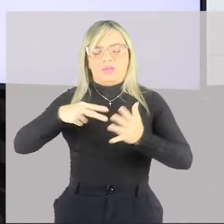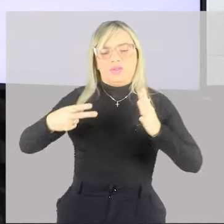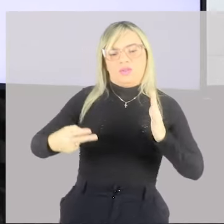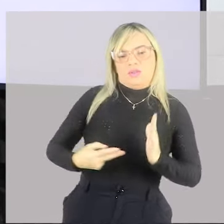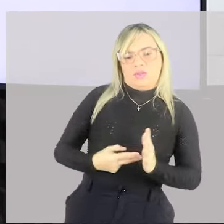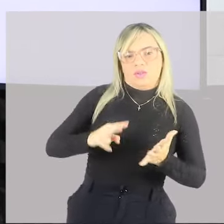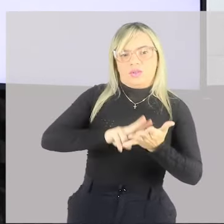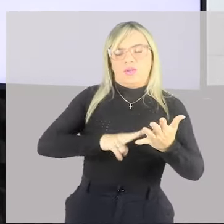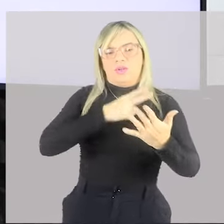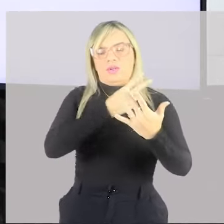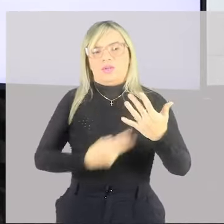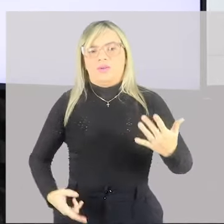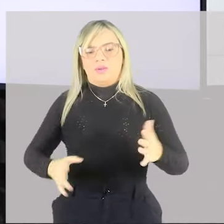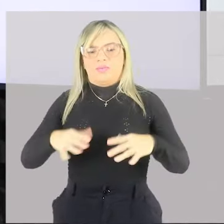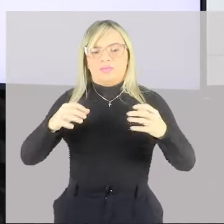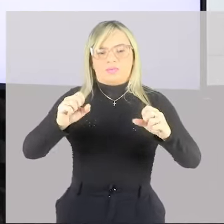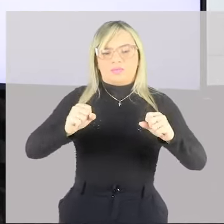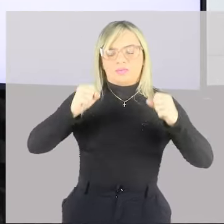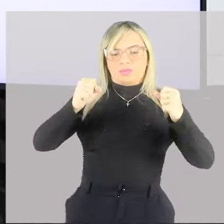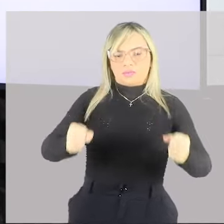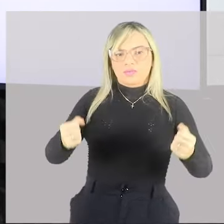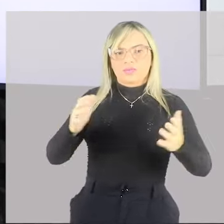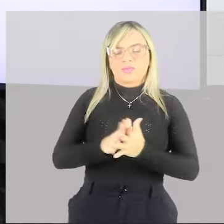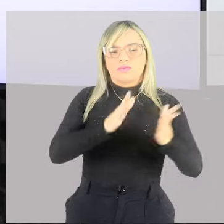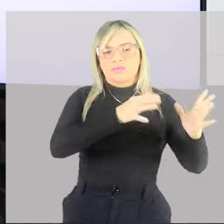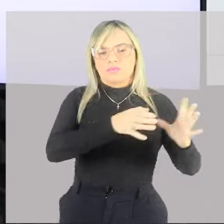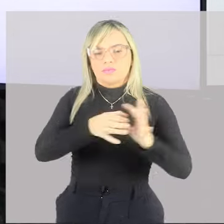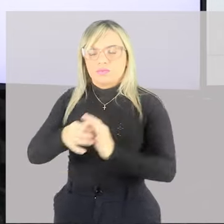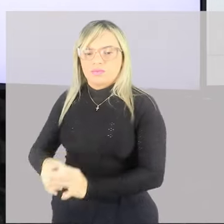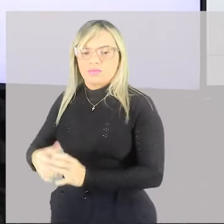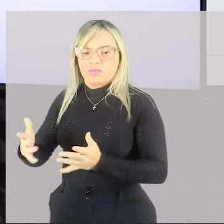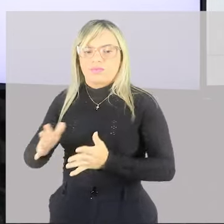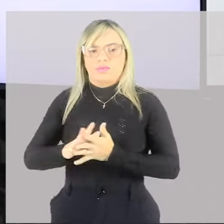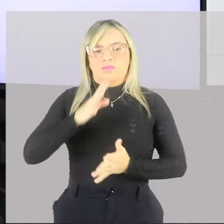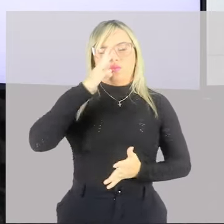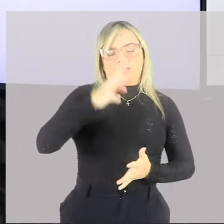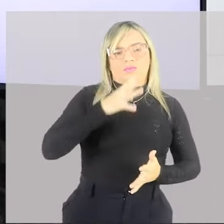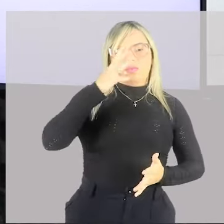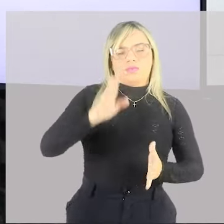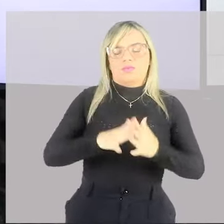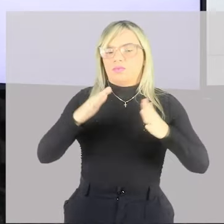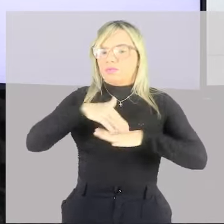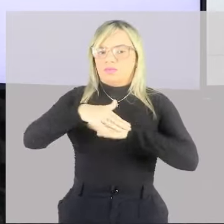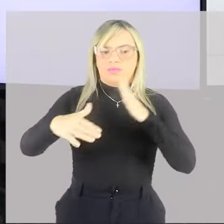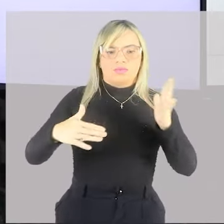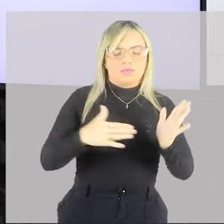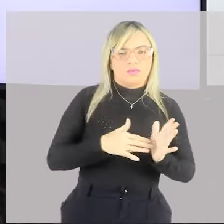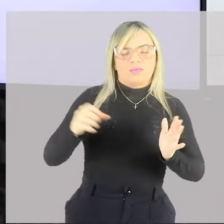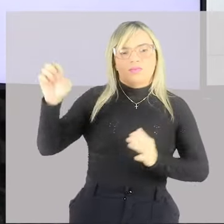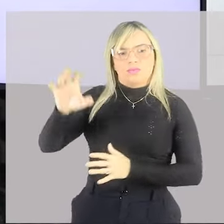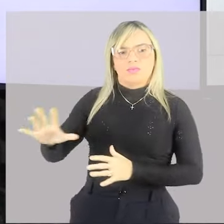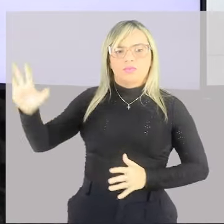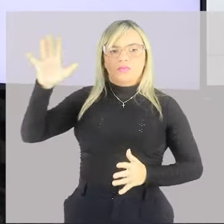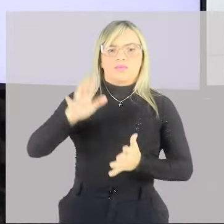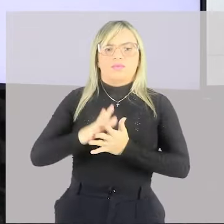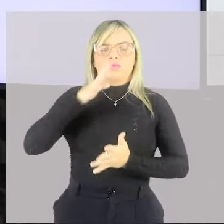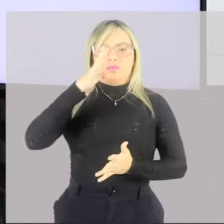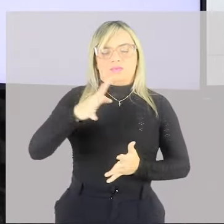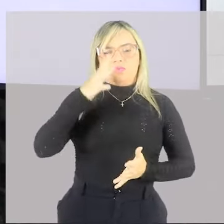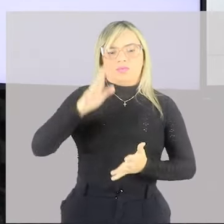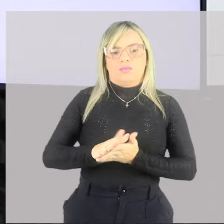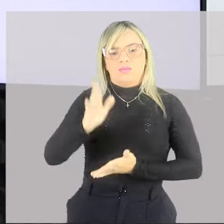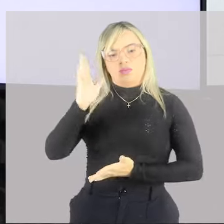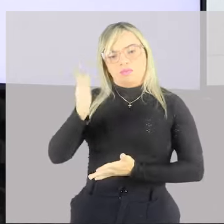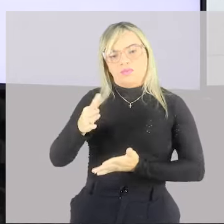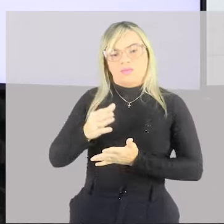tem uma tradução exata Mas se a gente pode colocar um contexto é excesso tudo no Barroco tudo no Barroco Europeu é em excesso já o